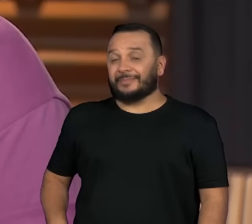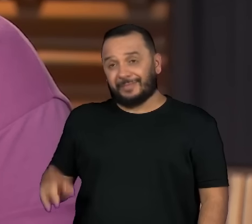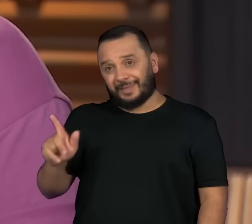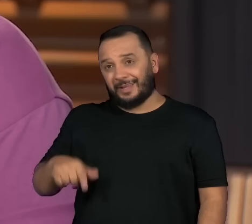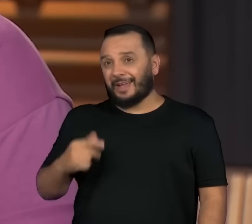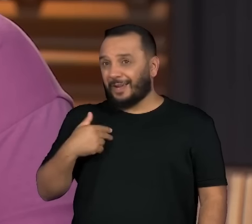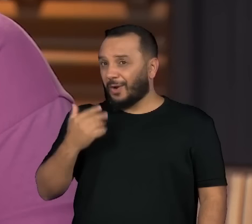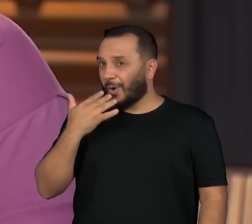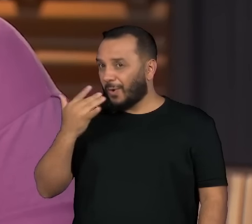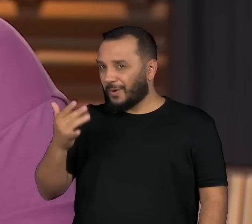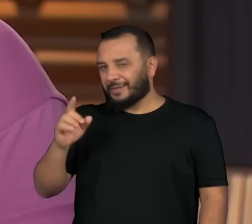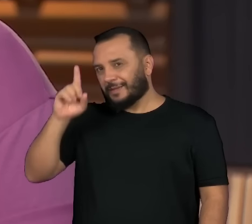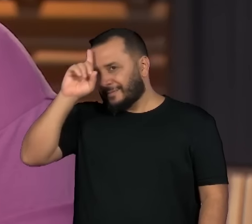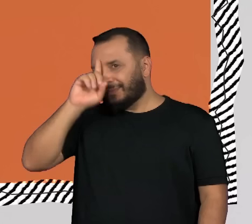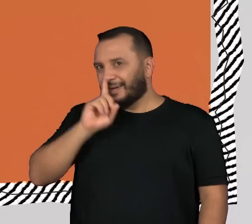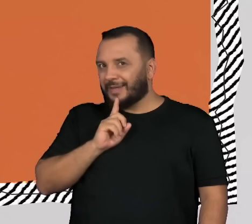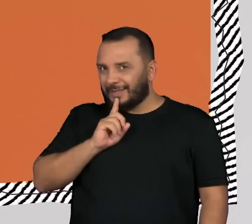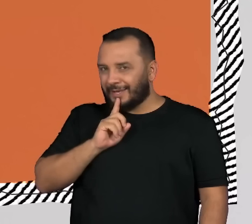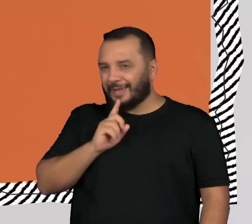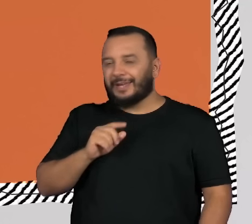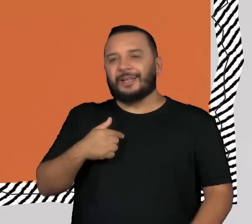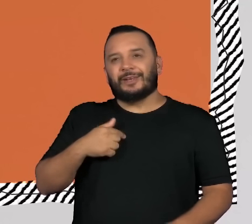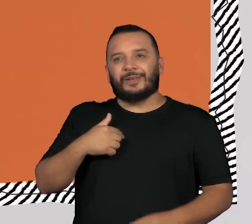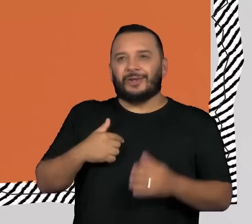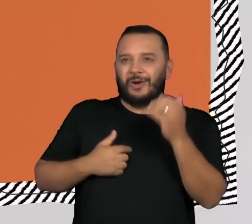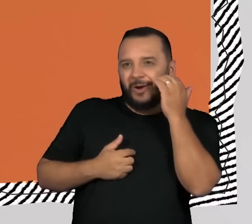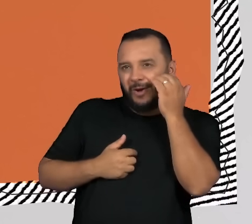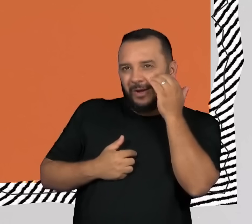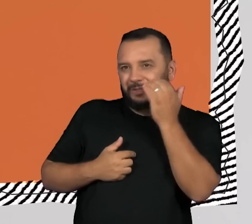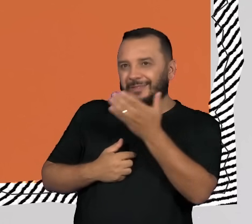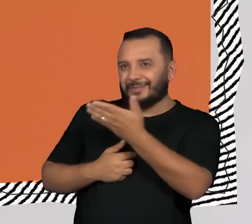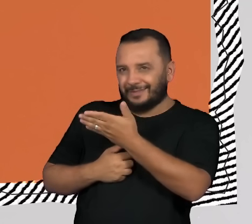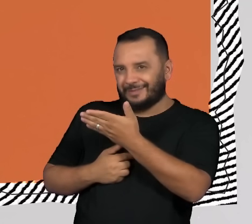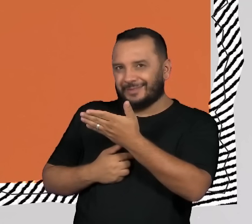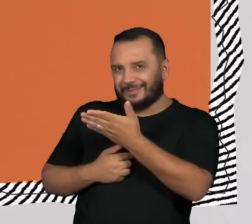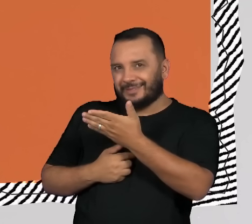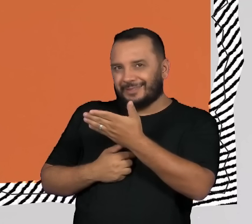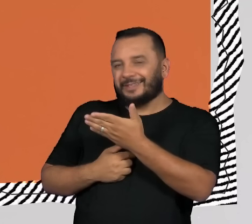cores, tipo, amarelo e pink, são cores que são,